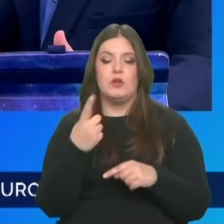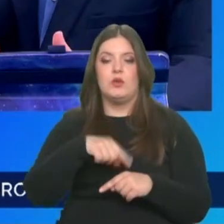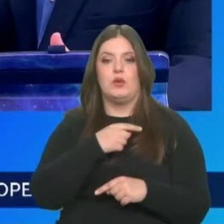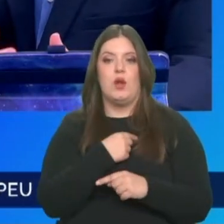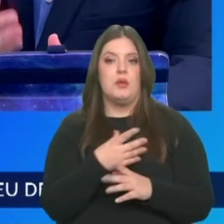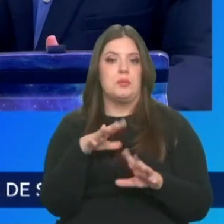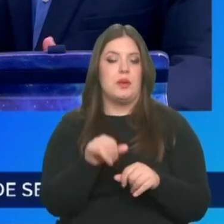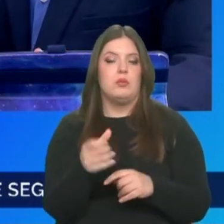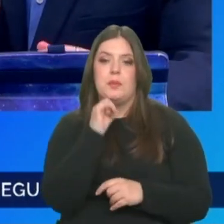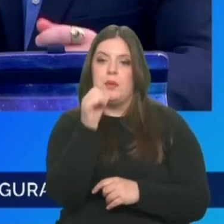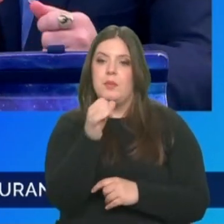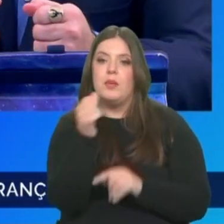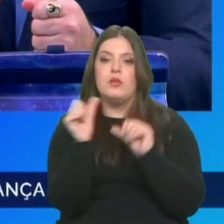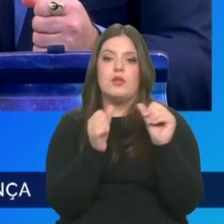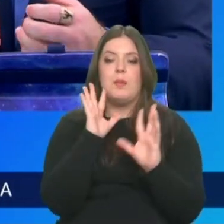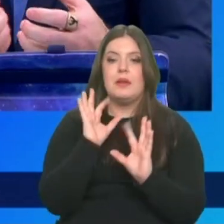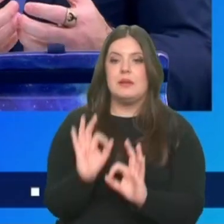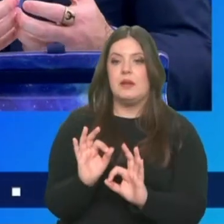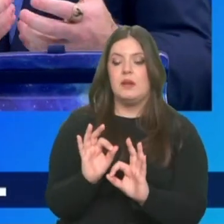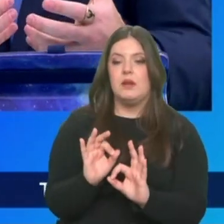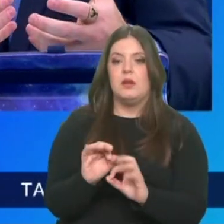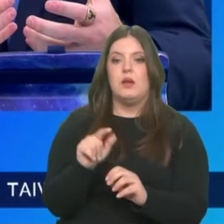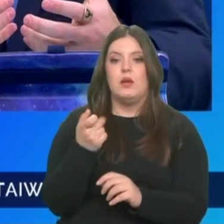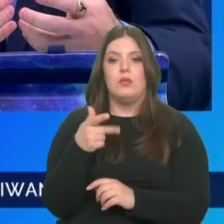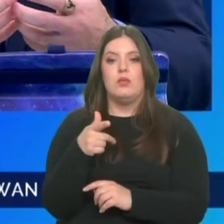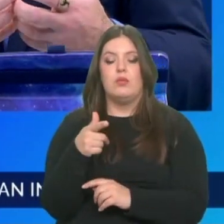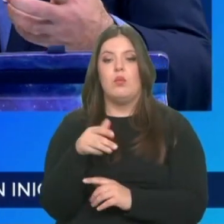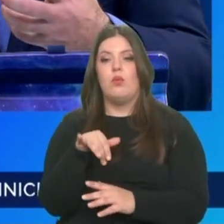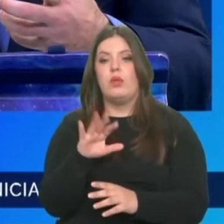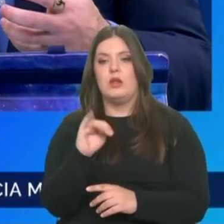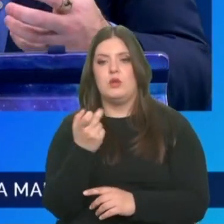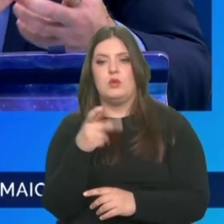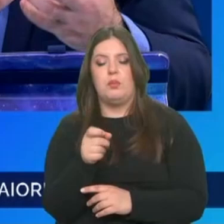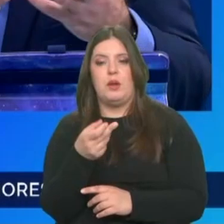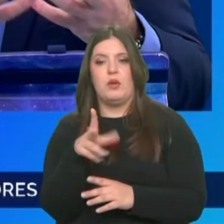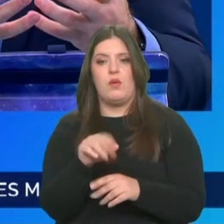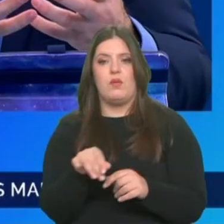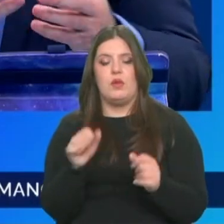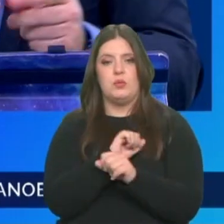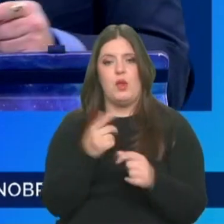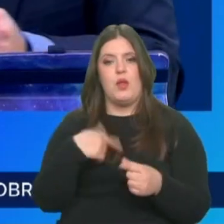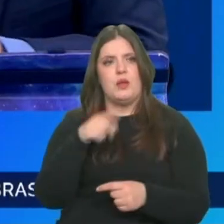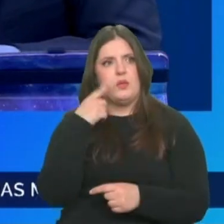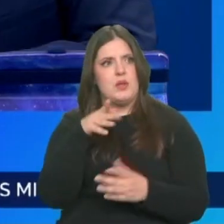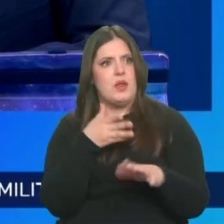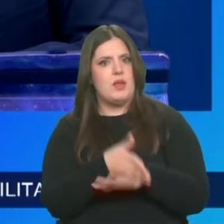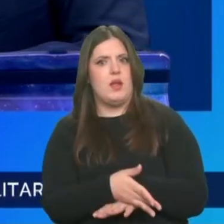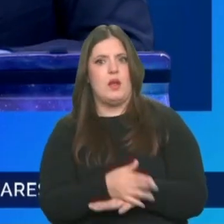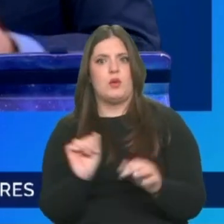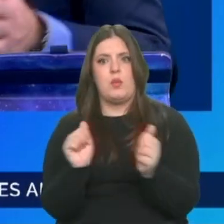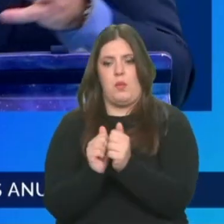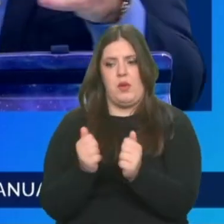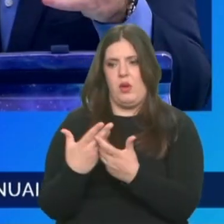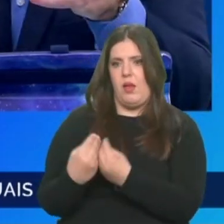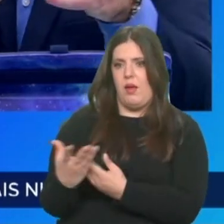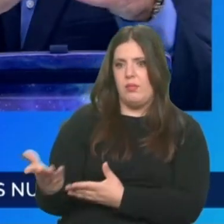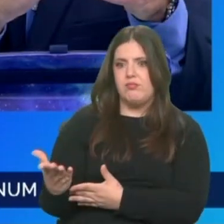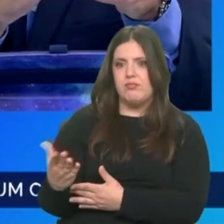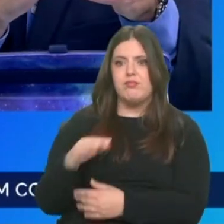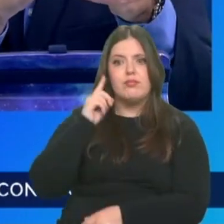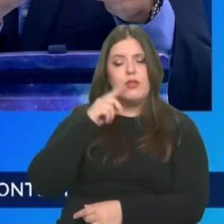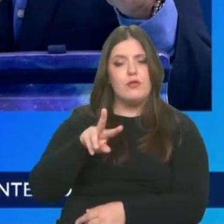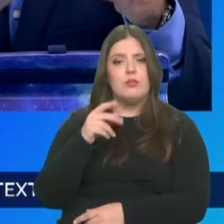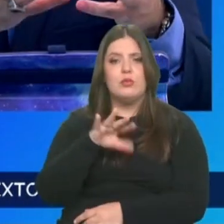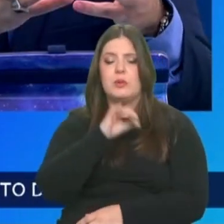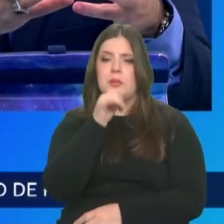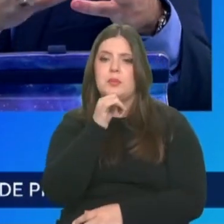não apanhamos um sistema destes em que em que a supernova explode e nós estamos a assistir em direto com uma companheira ao lado. Portanto, ainda não assistimos a um